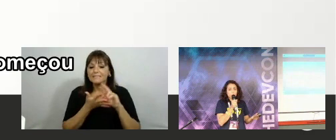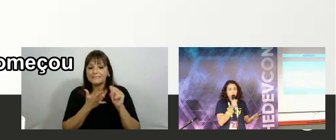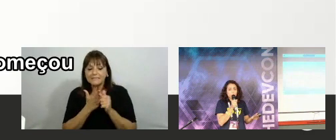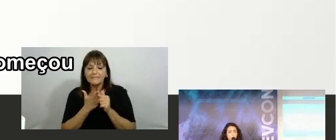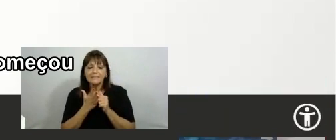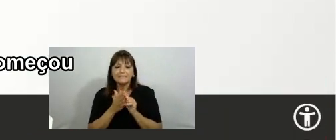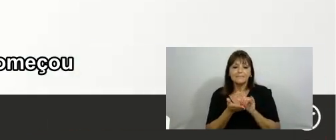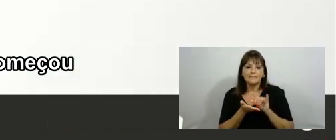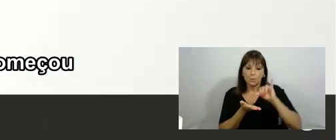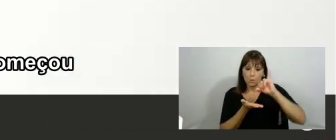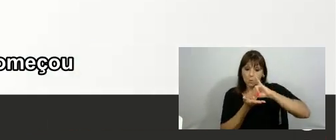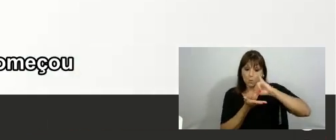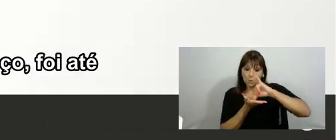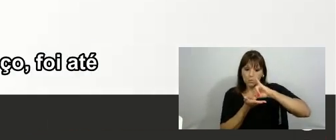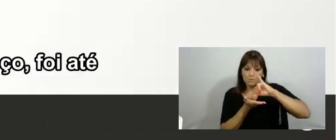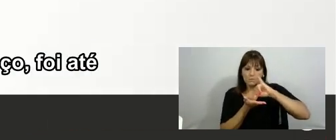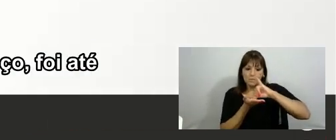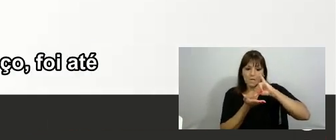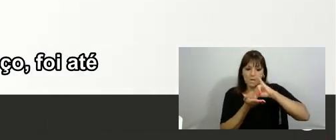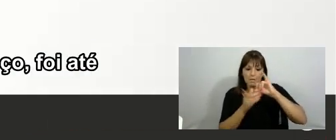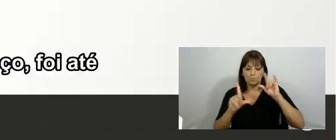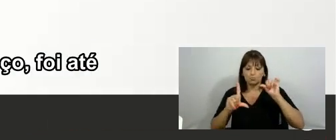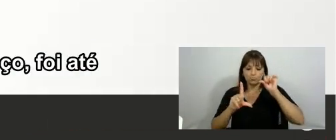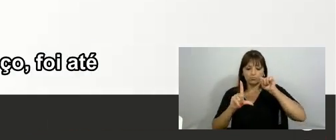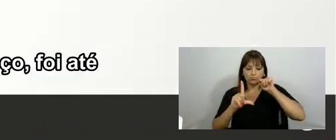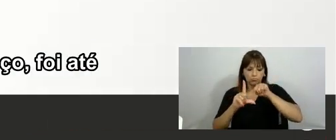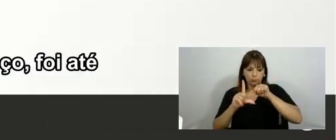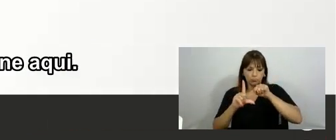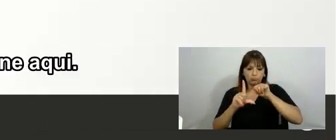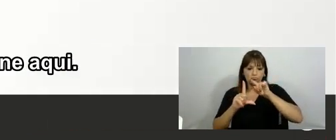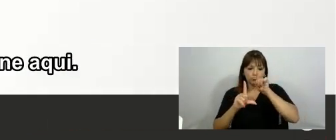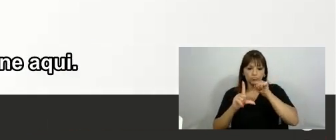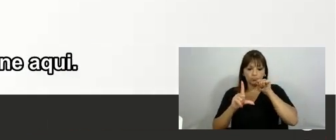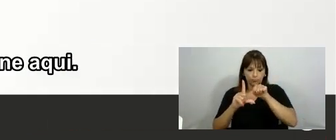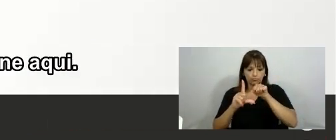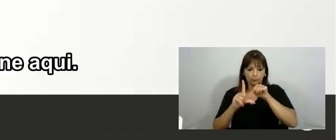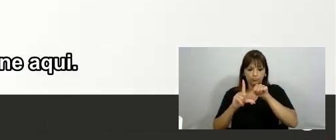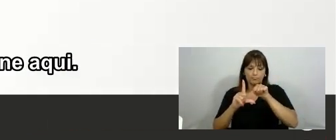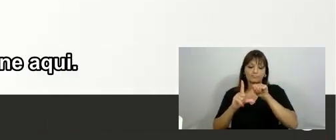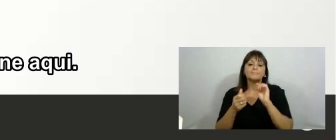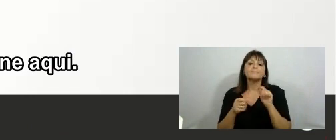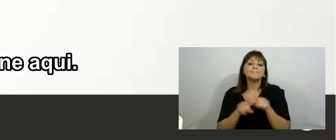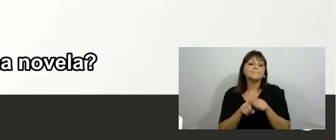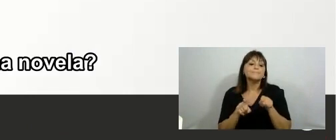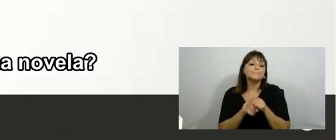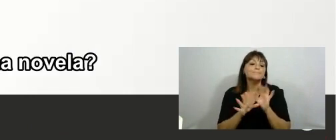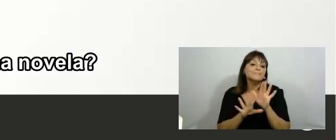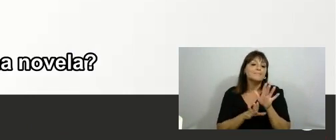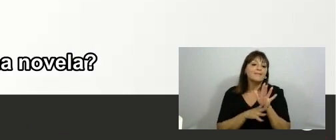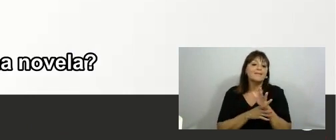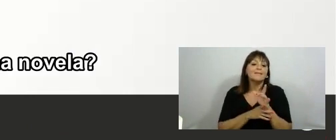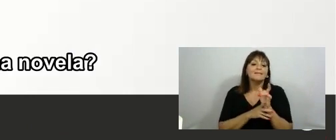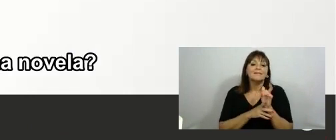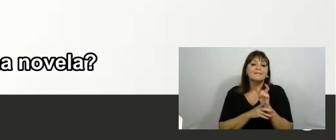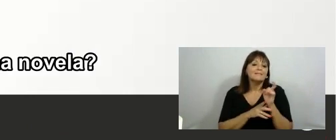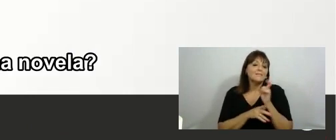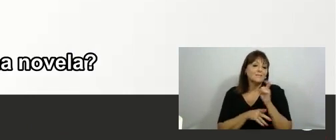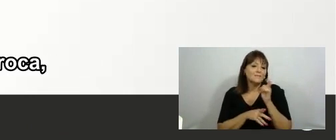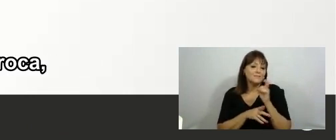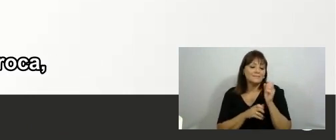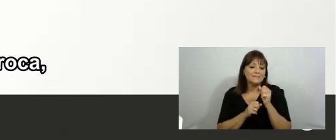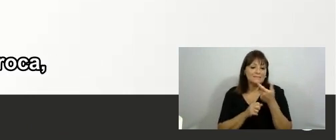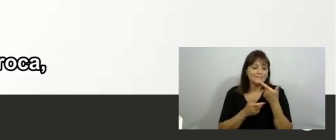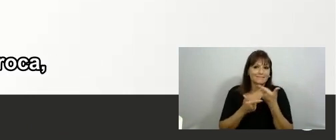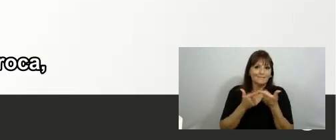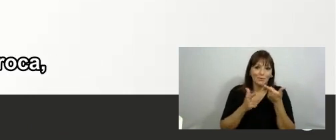uma interrogação. E a gente começou a falar lá de novela no começo, né? Foi até uma novela para ficar online aqui. O que a gente espera de uma